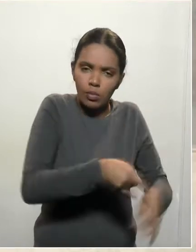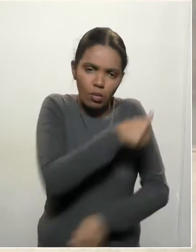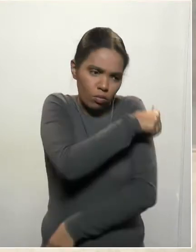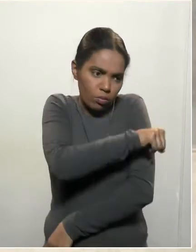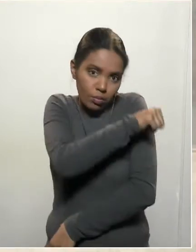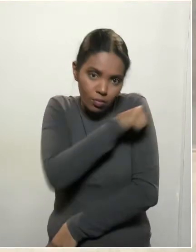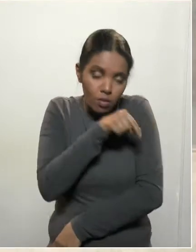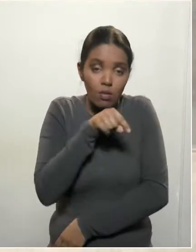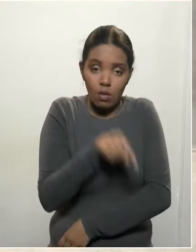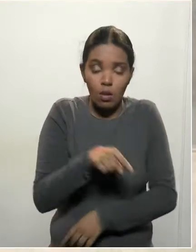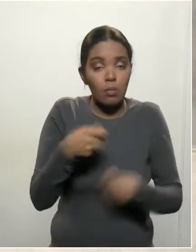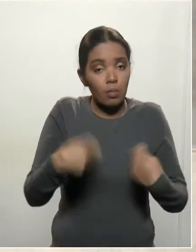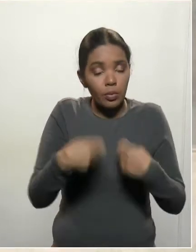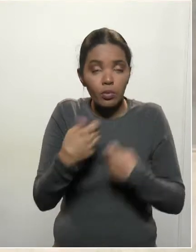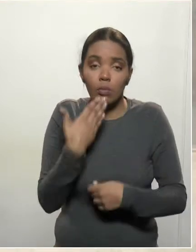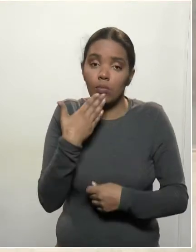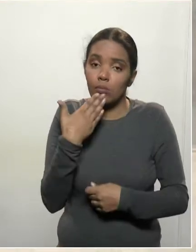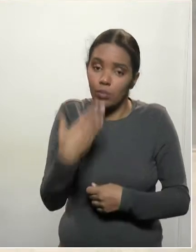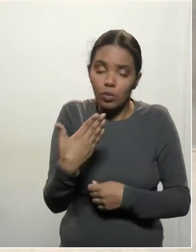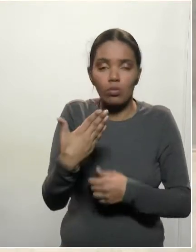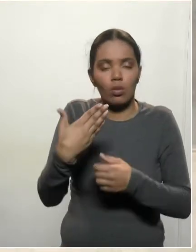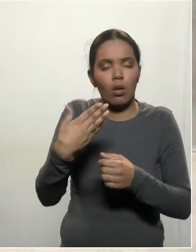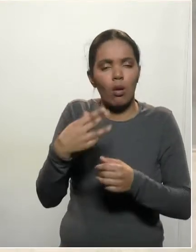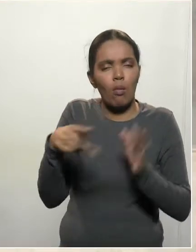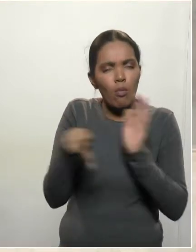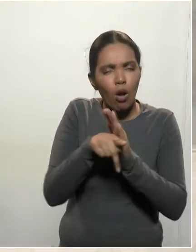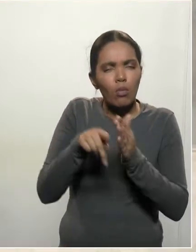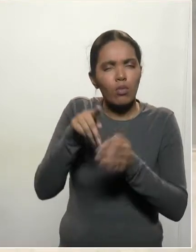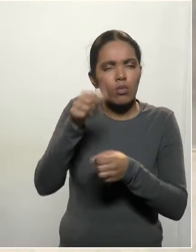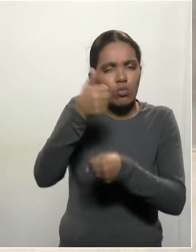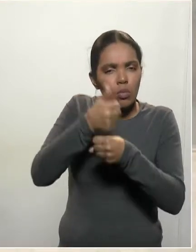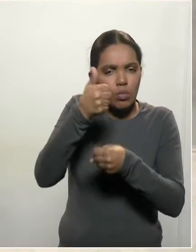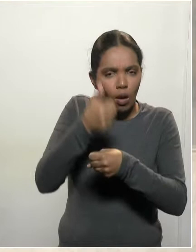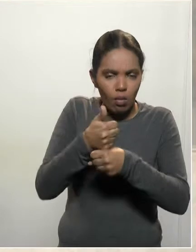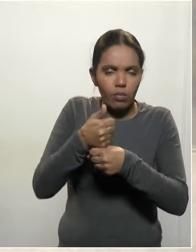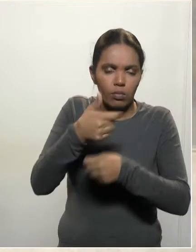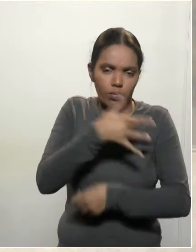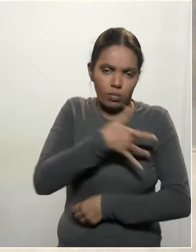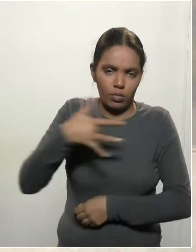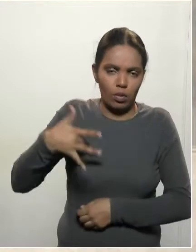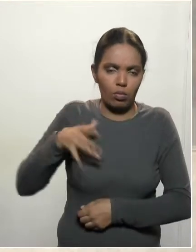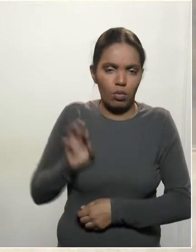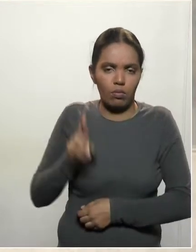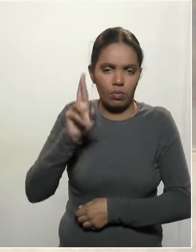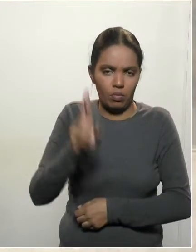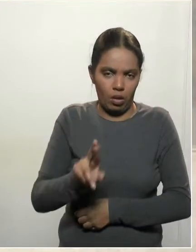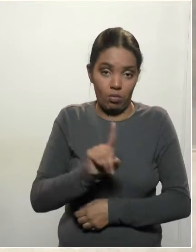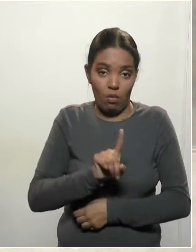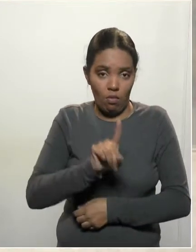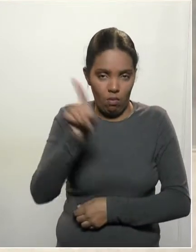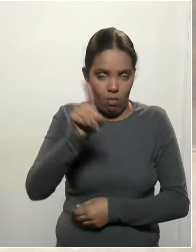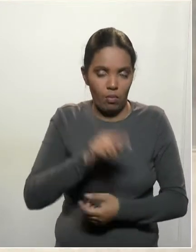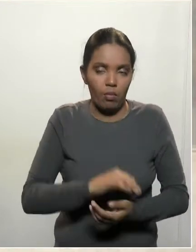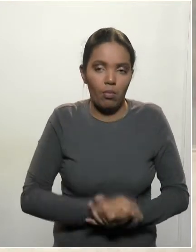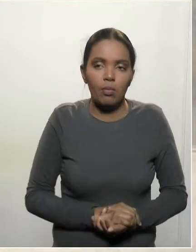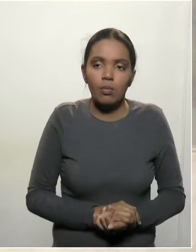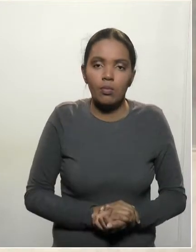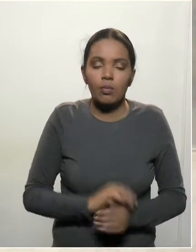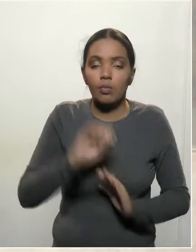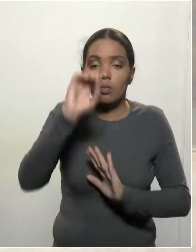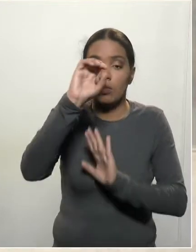recurso, é necessário entrar em contato com a Direção Regional de Saúde de referência. Ofício